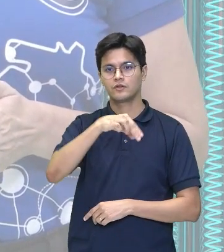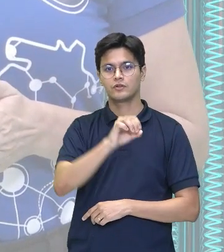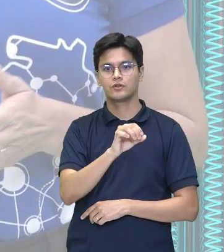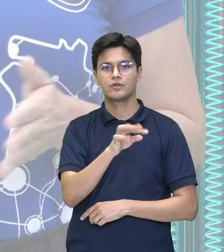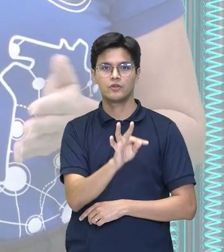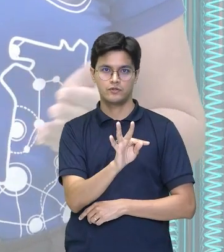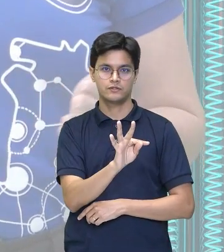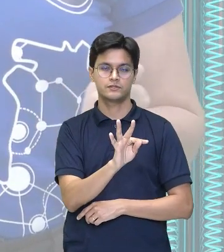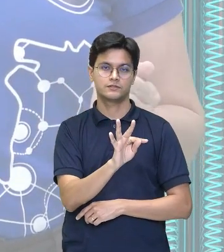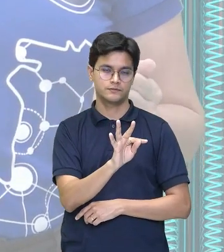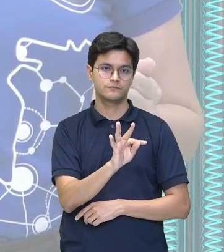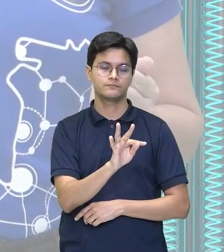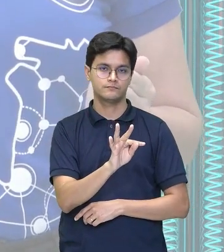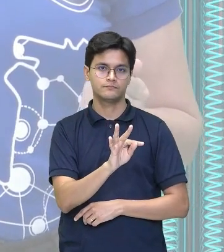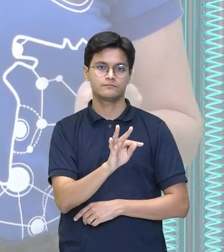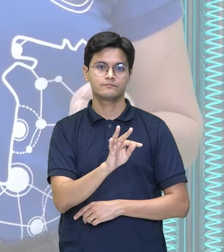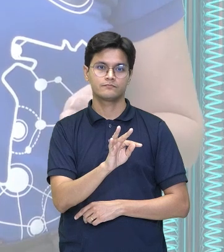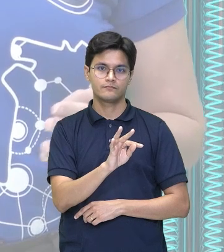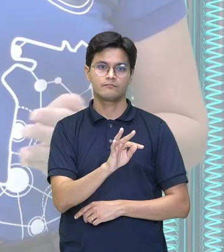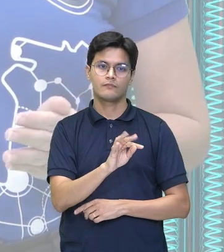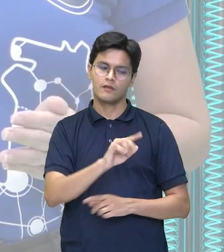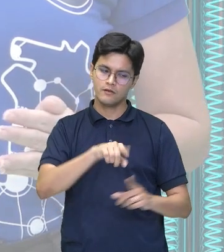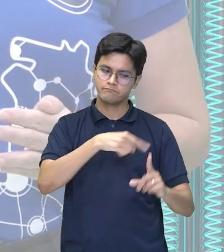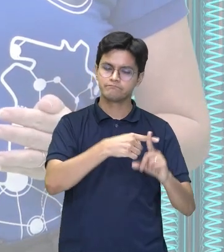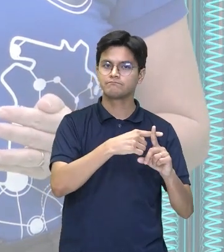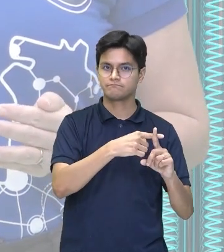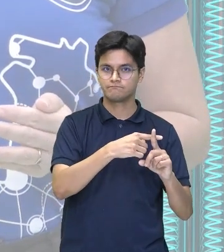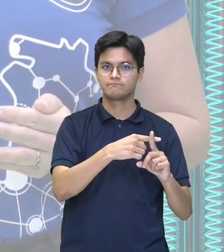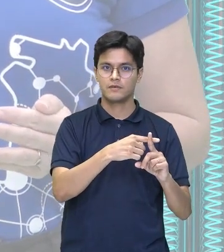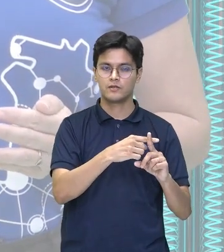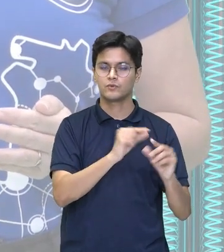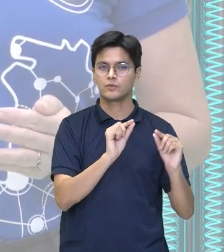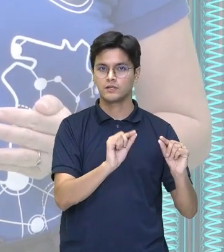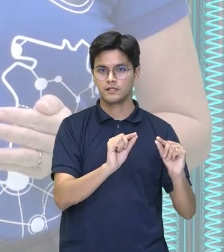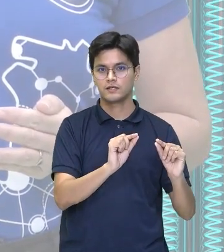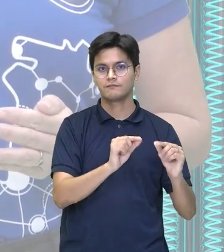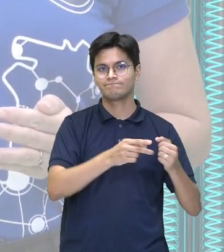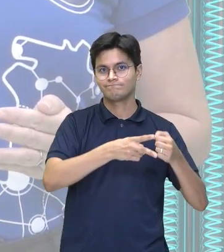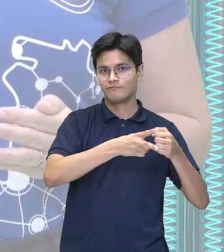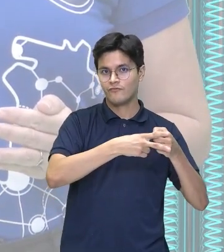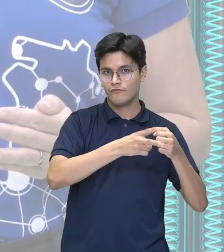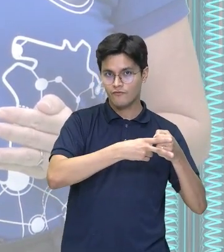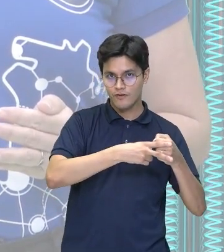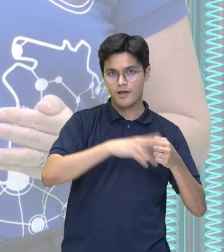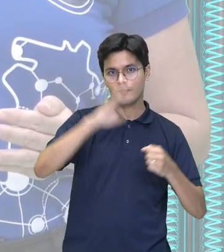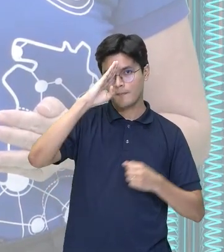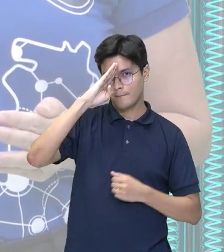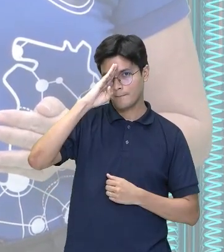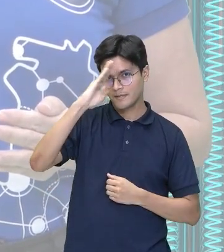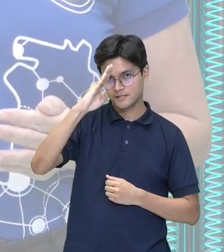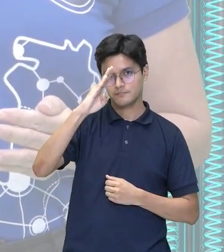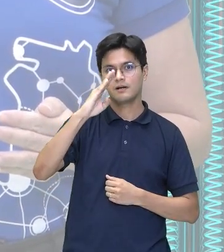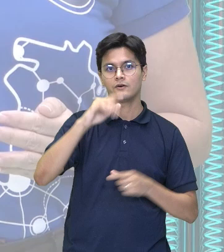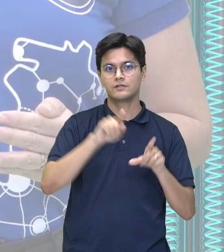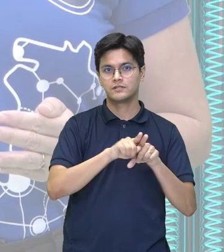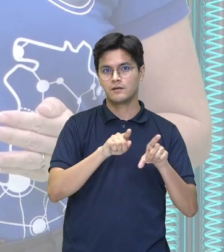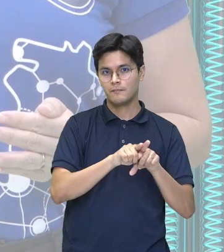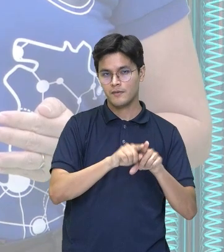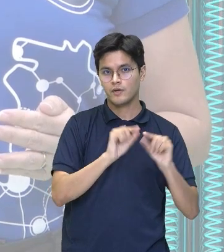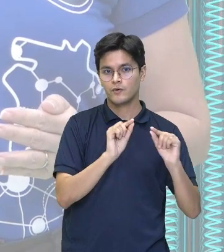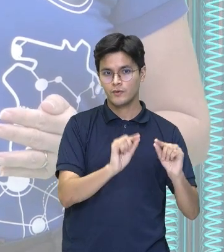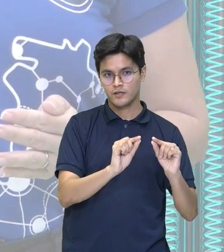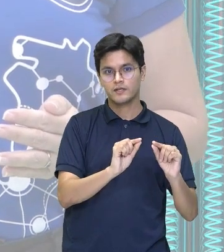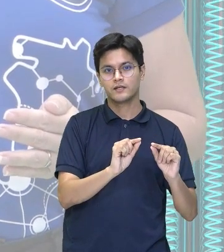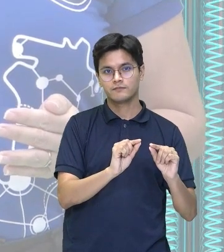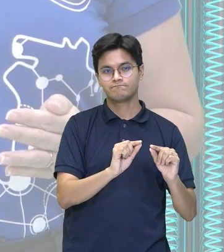be. E aí, vida que segue, olha só. Depois vem o verbo principal acompanhado de quem? Do